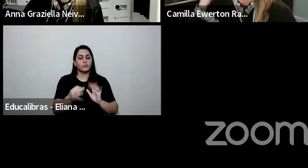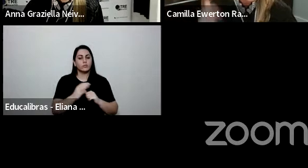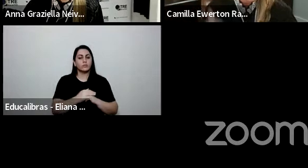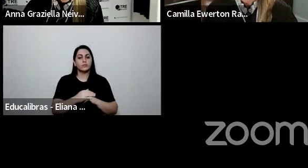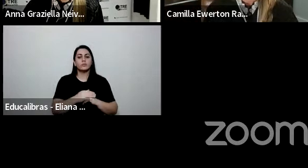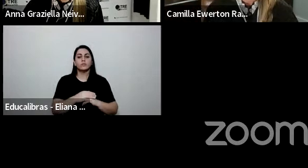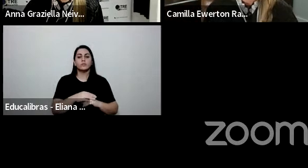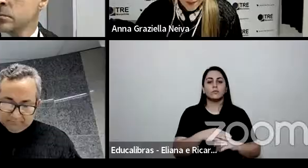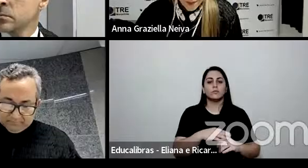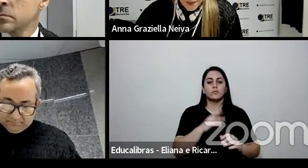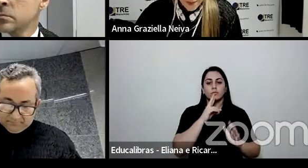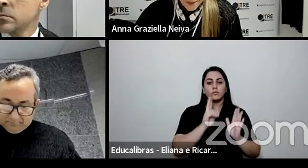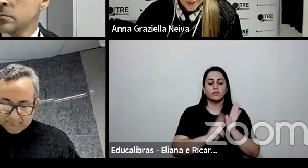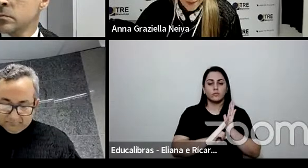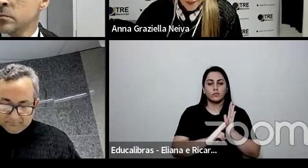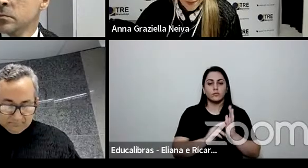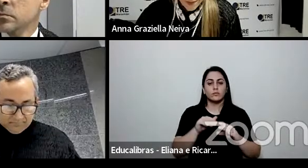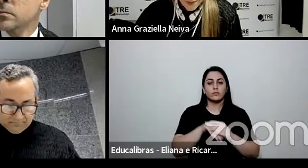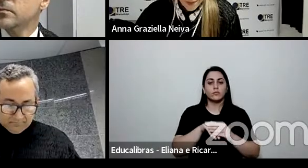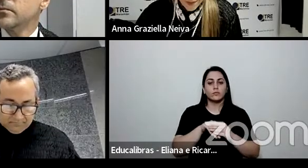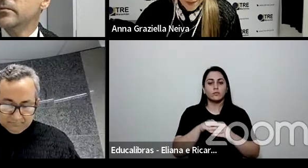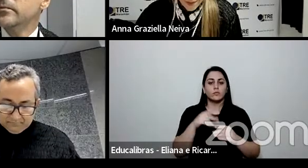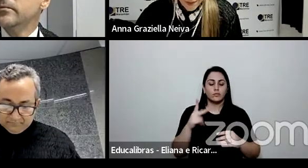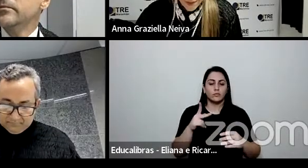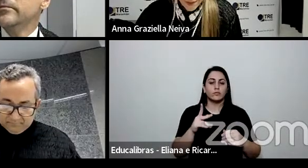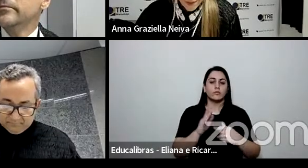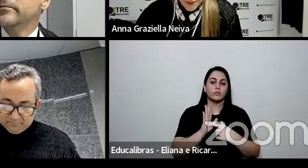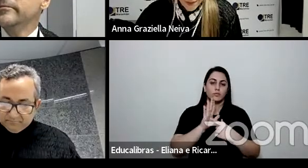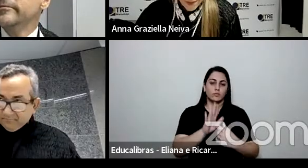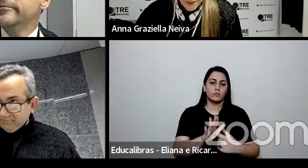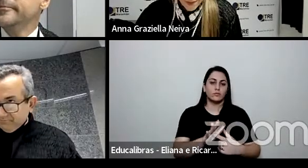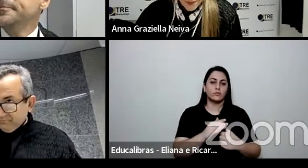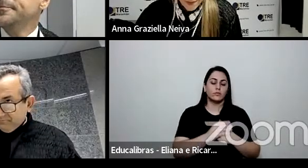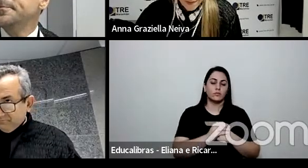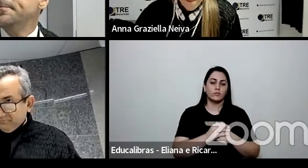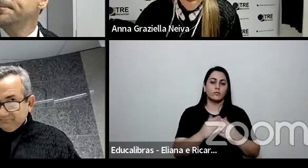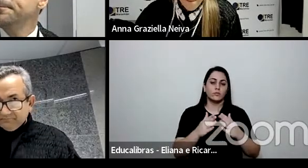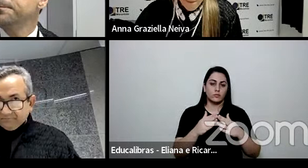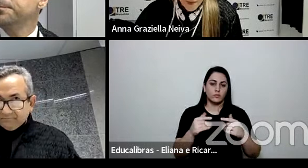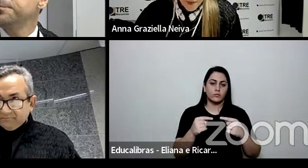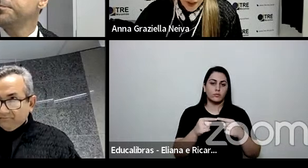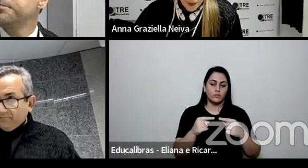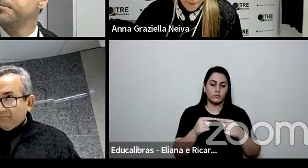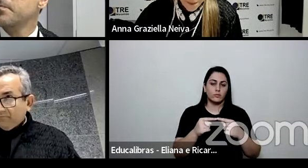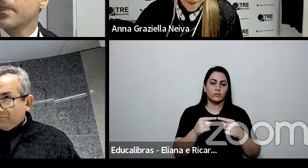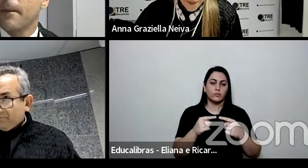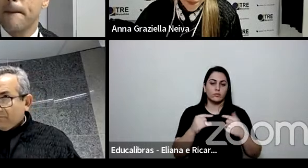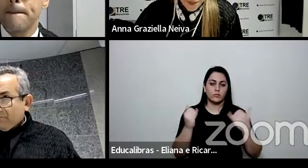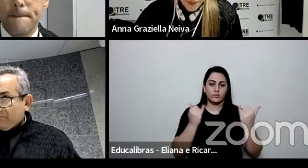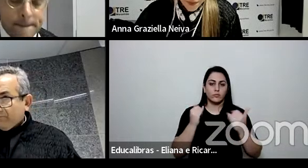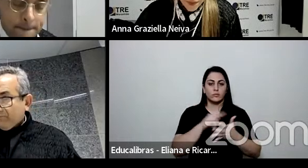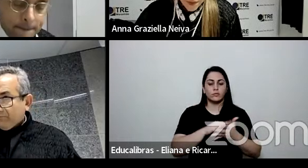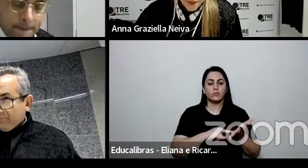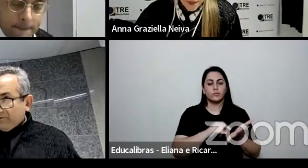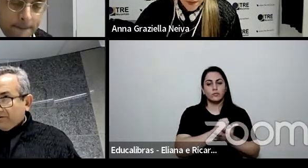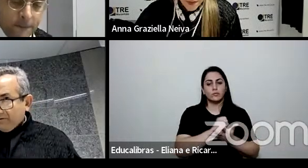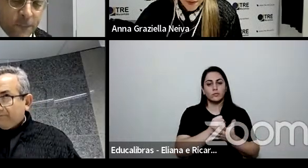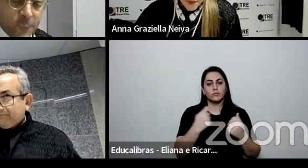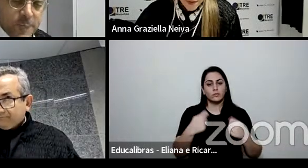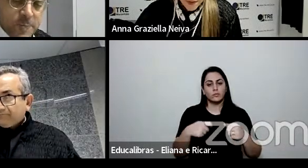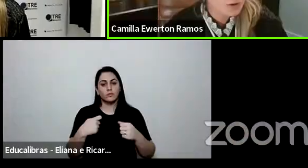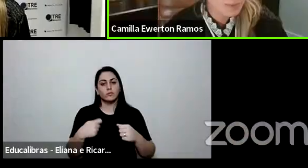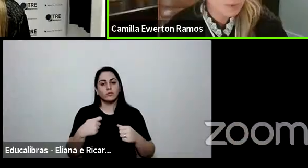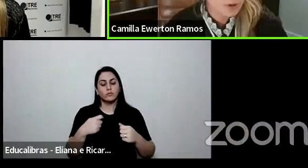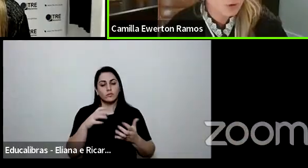relatora para proferir o seu voto blusa alto Disfarce que o pedido estará acompanhado das informações dos documentos necessários ao registro de